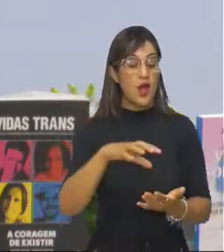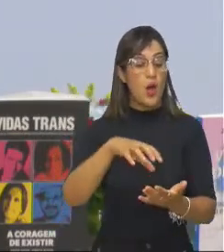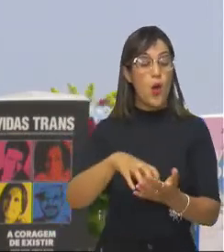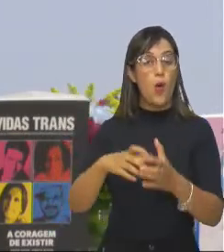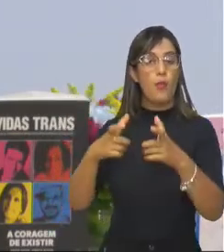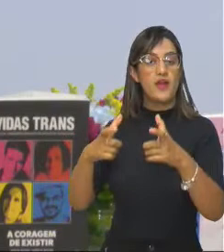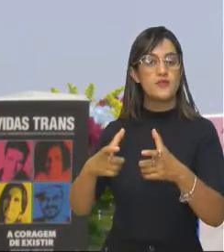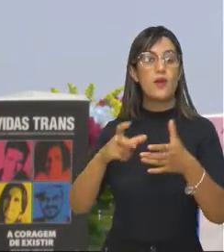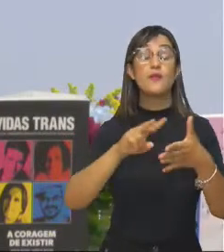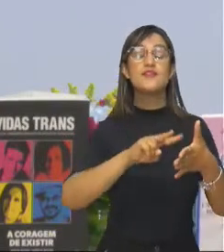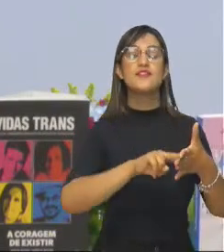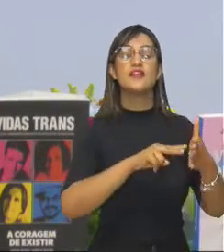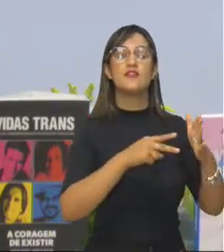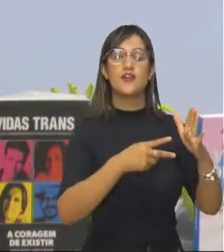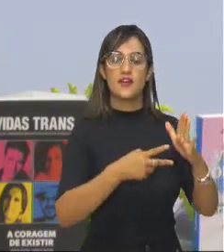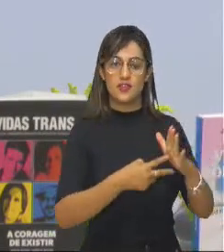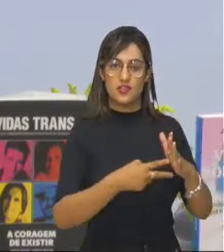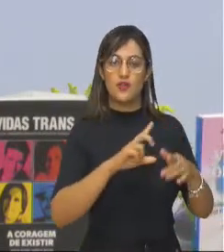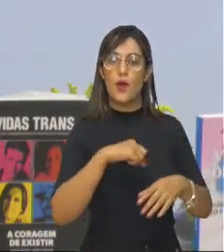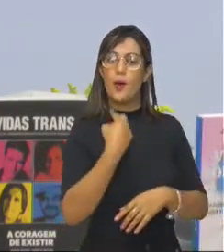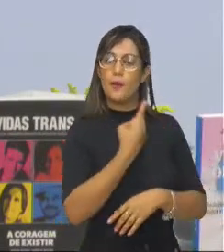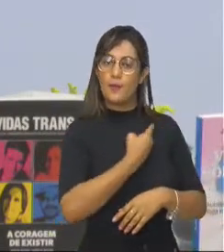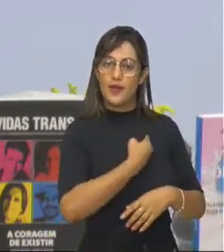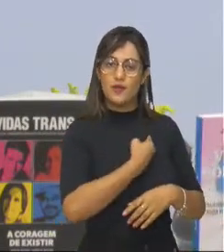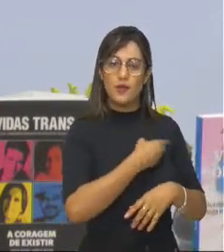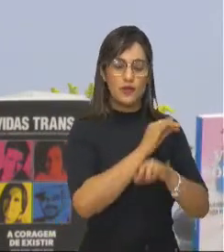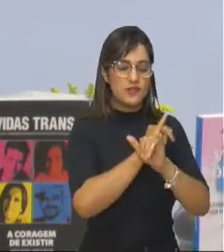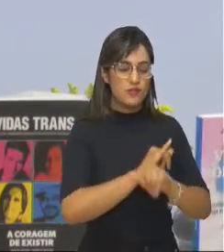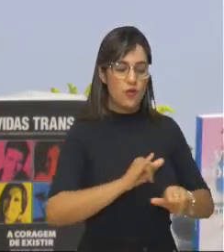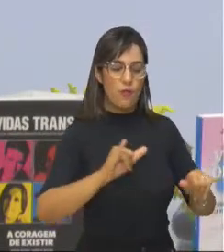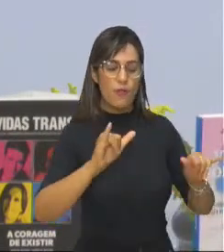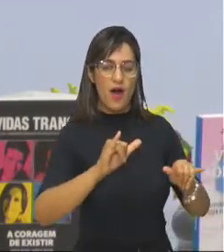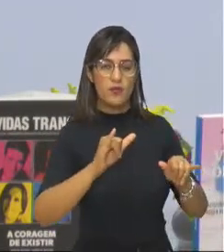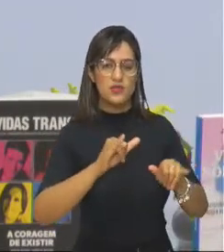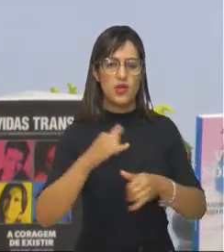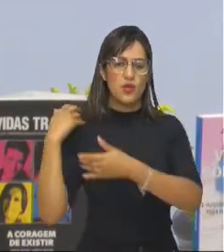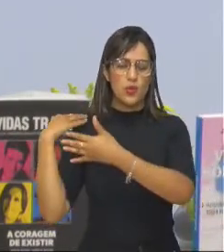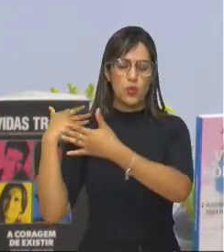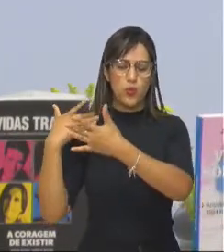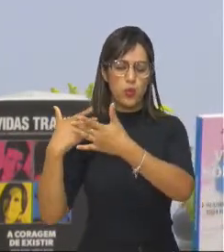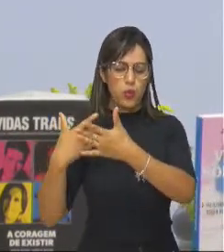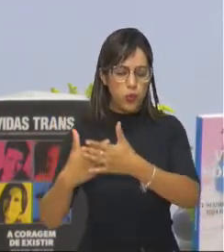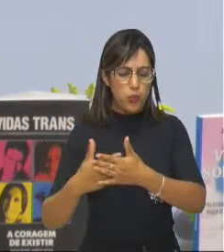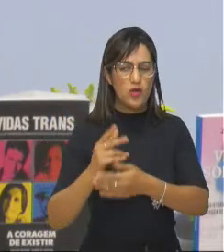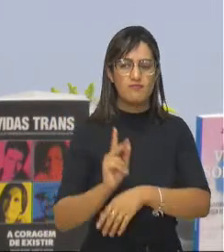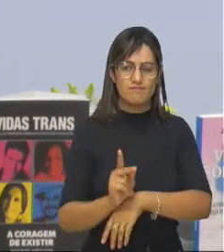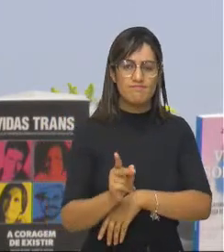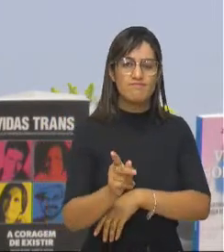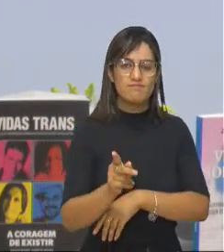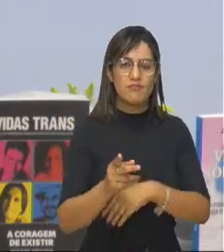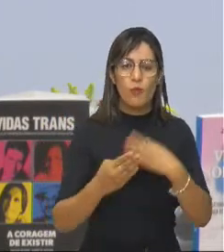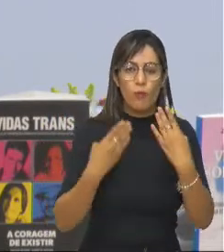muito significativo para a gente falar da nossa caminhada, e falo principalmente como psicóloga,